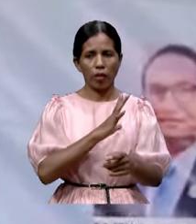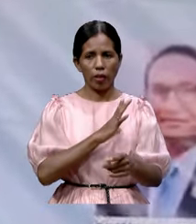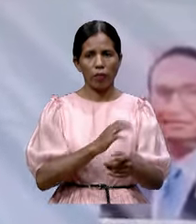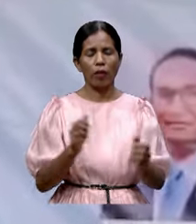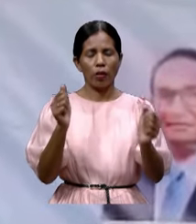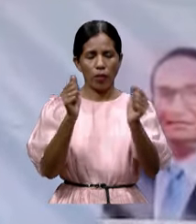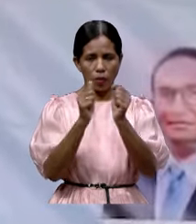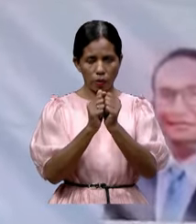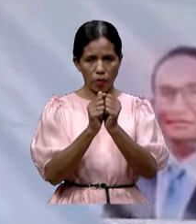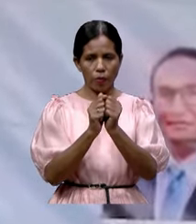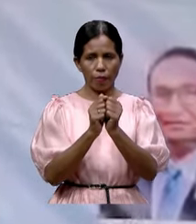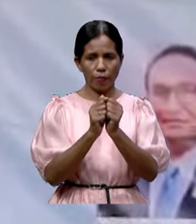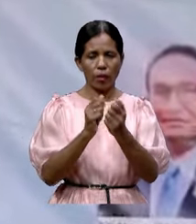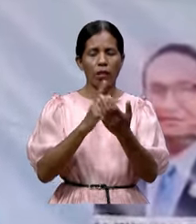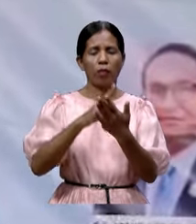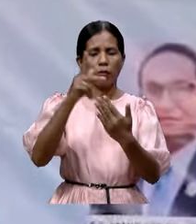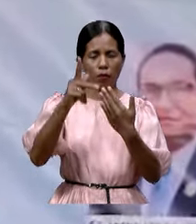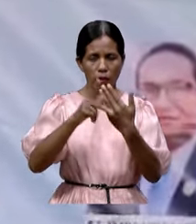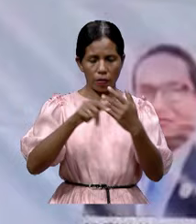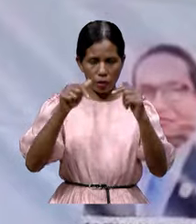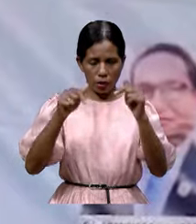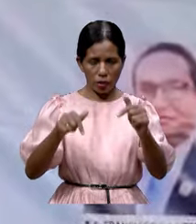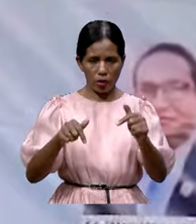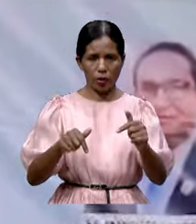ho programa sene ho mos